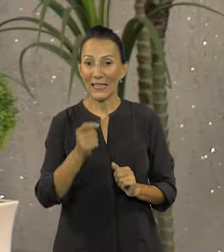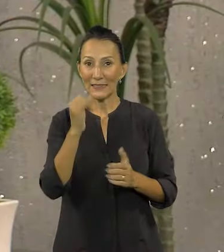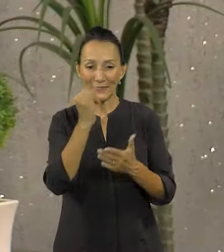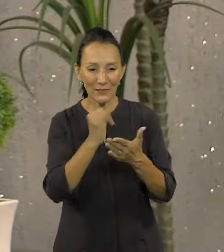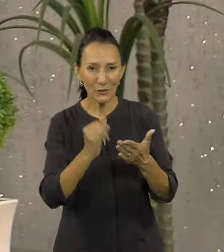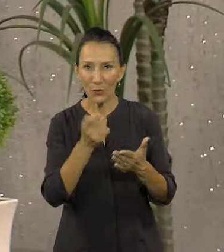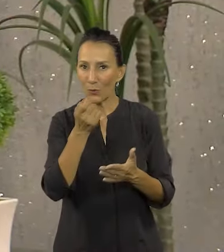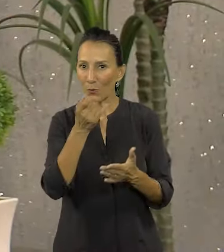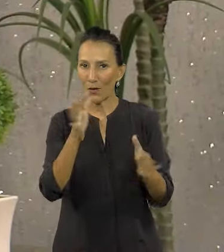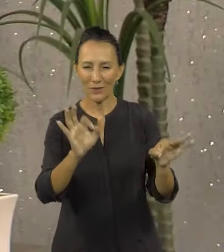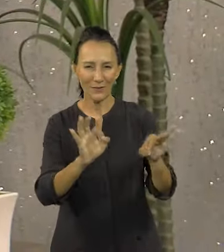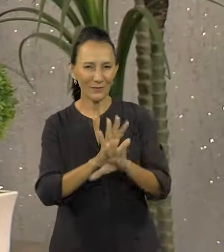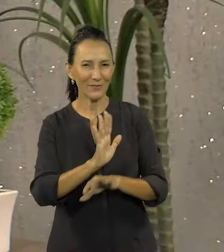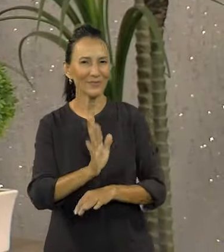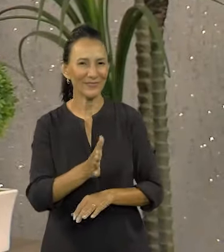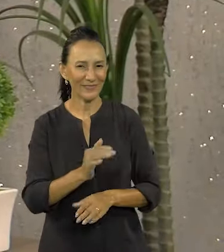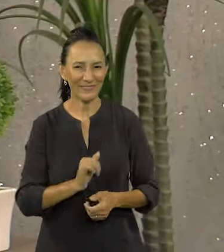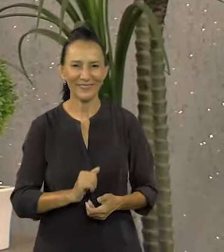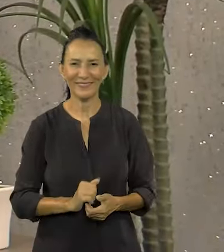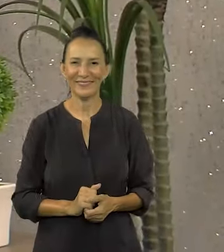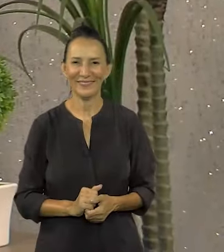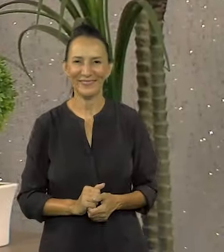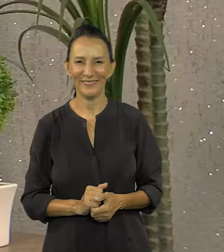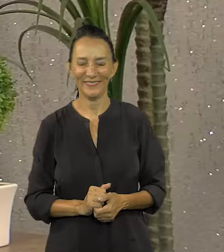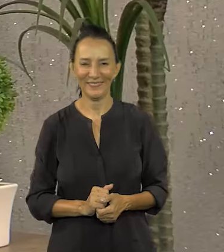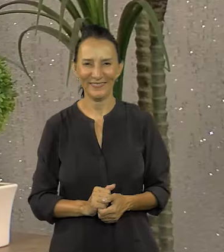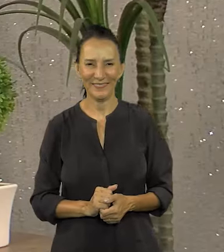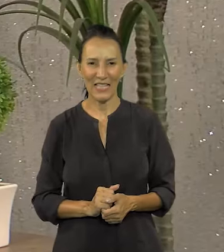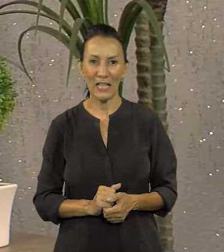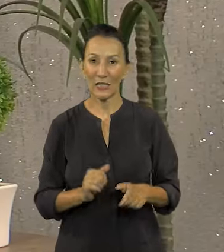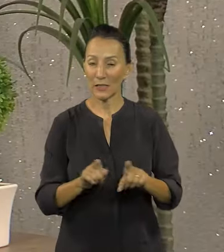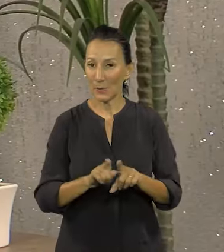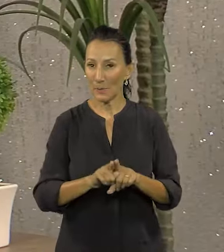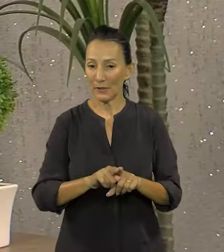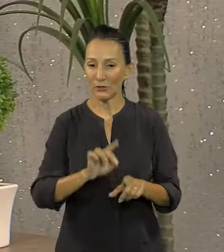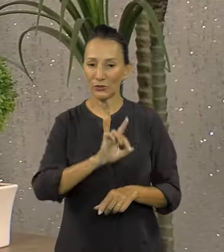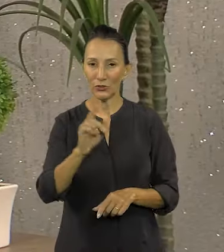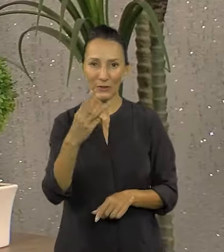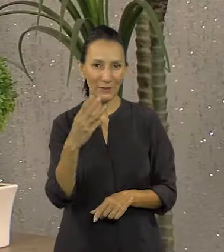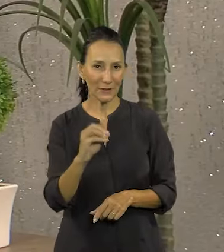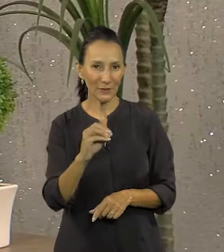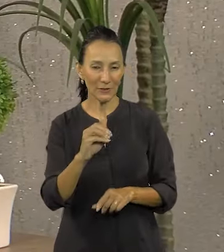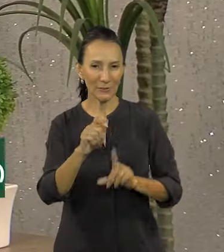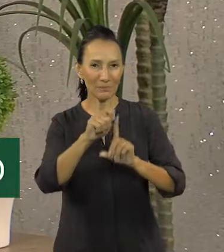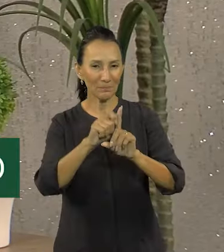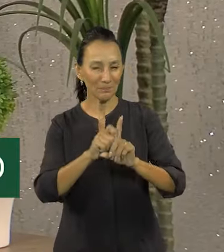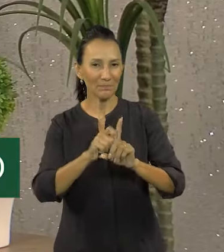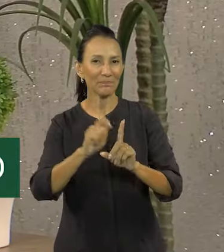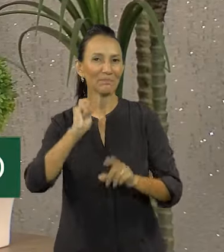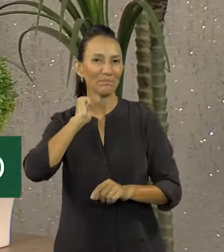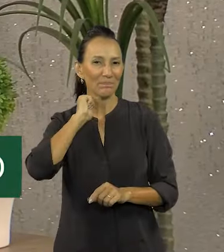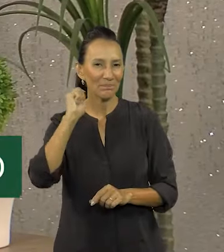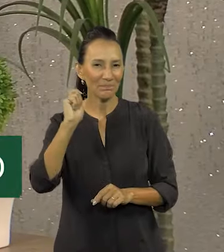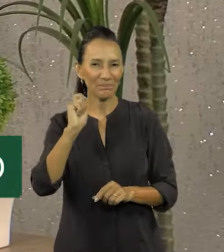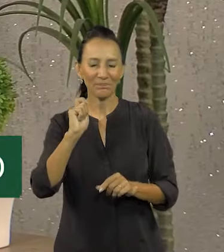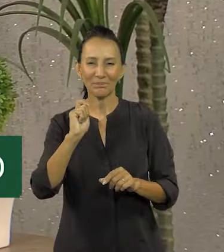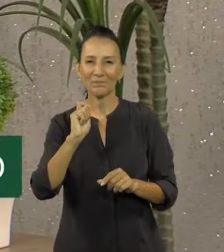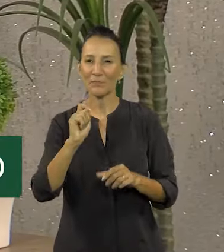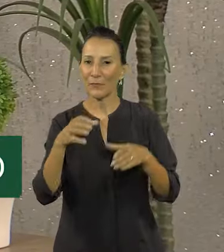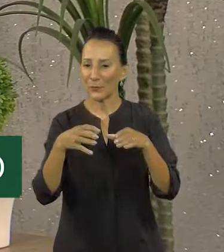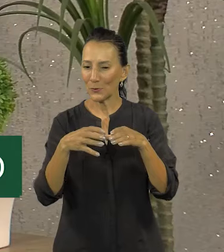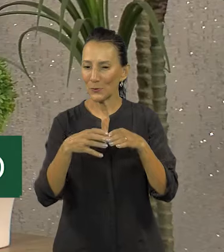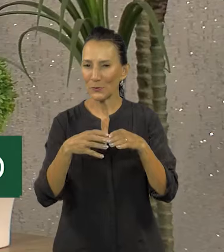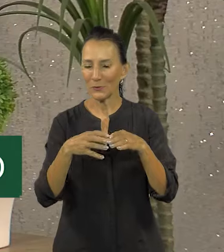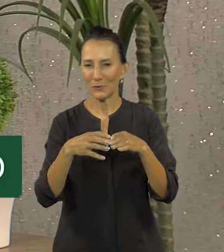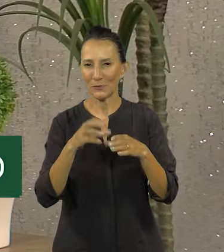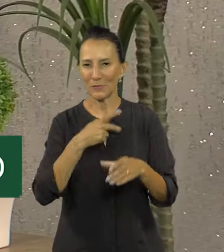já as inscrições também vamos ter no dia 30 de Abril o Conselho de Pastores